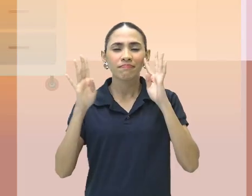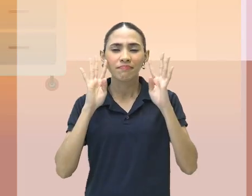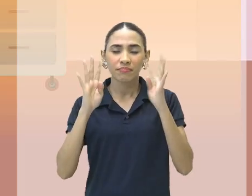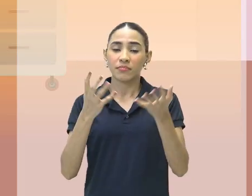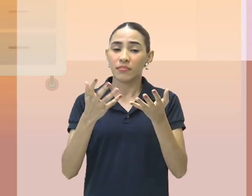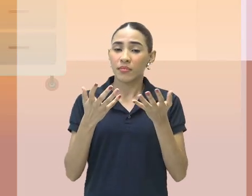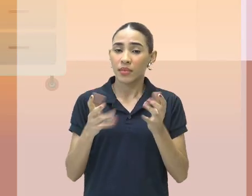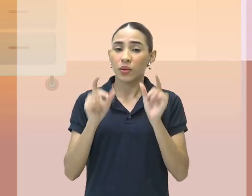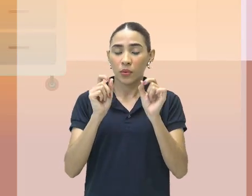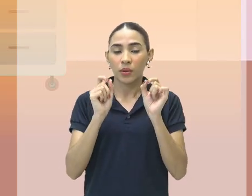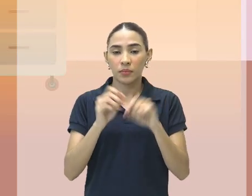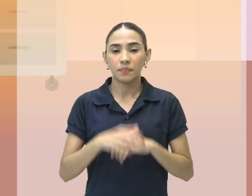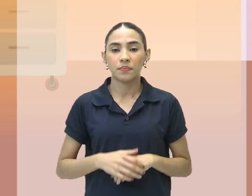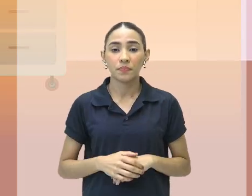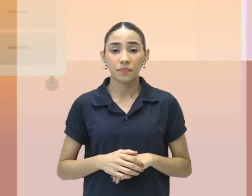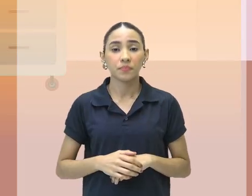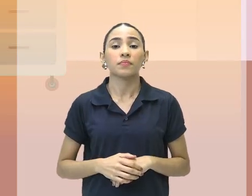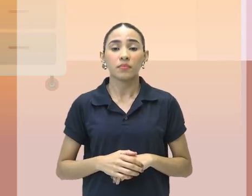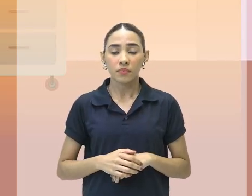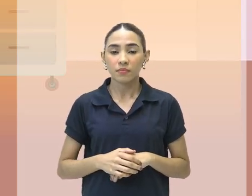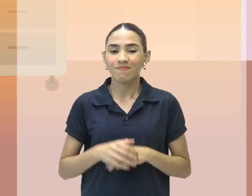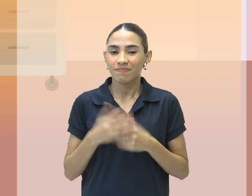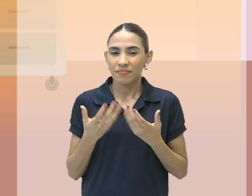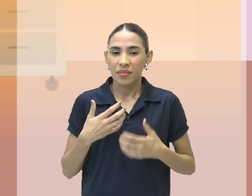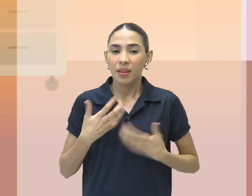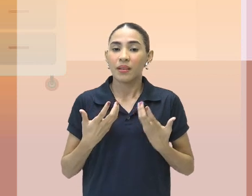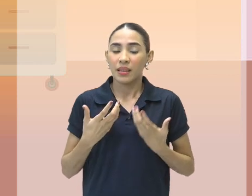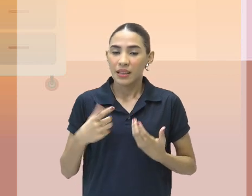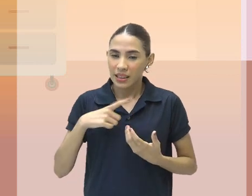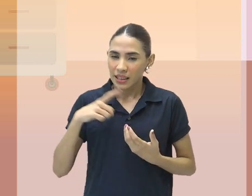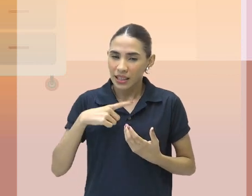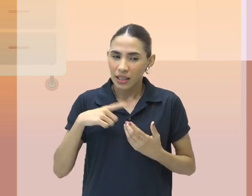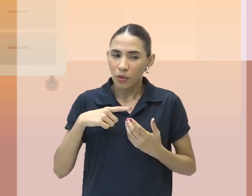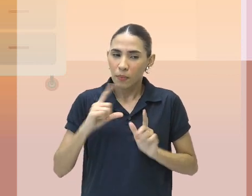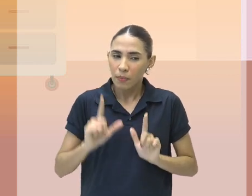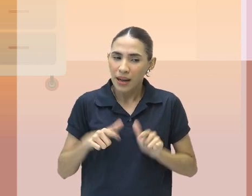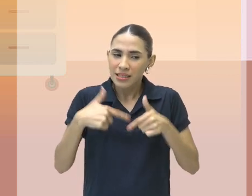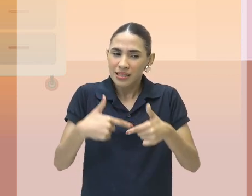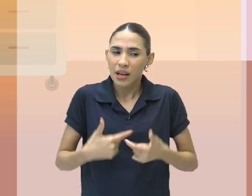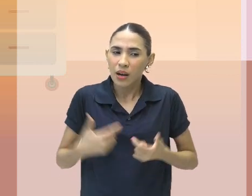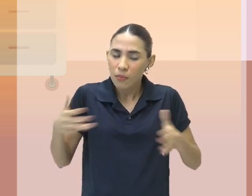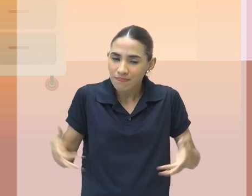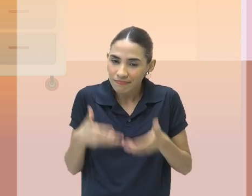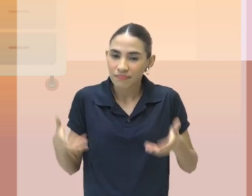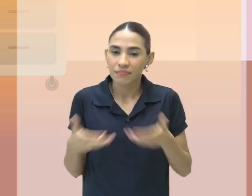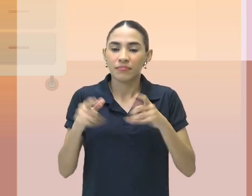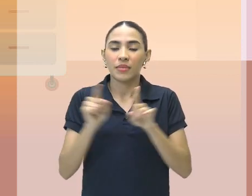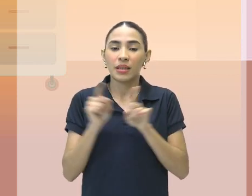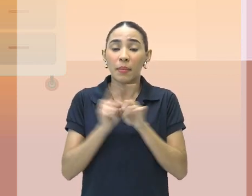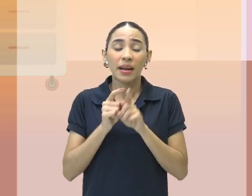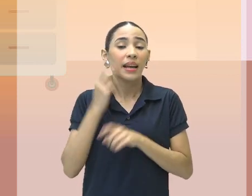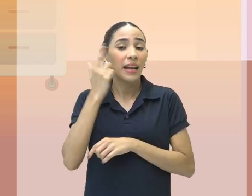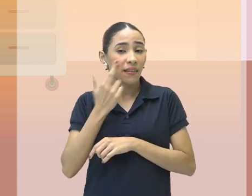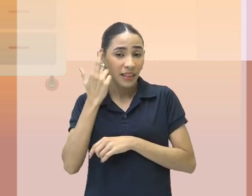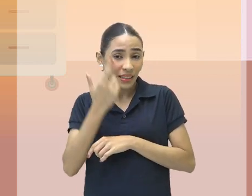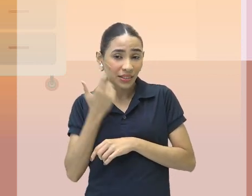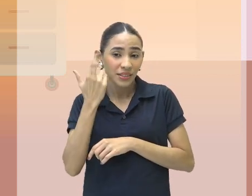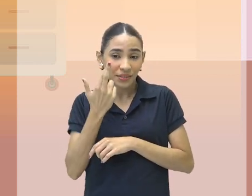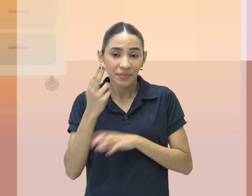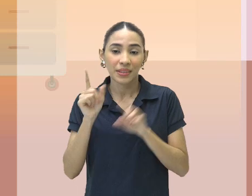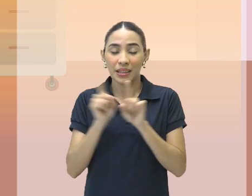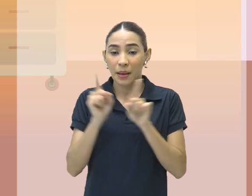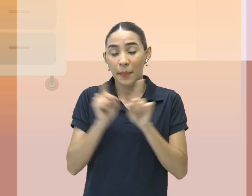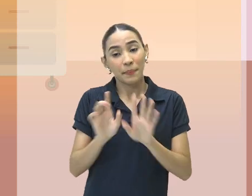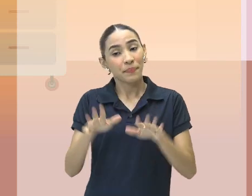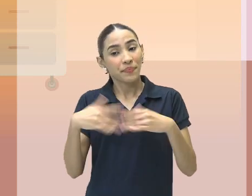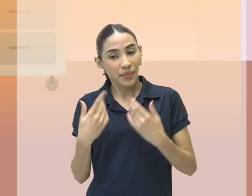quer, nos instiga, o conto contemporâneo ele nos instiga a ter um pensamento, a refletir sobre algo, né? E aí